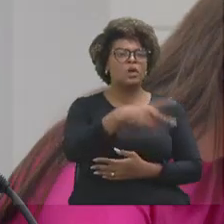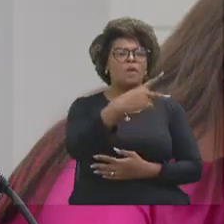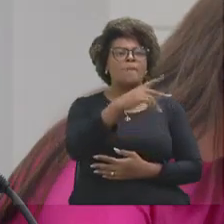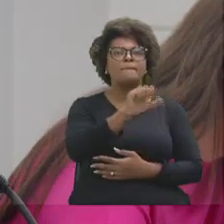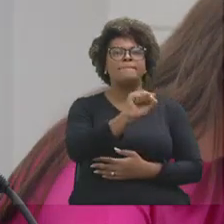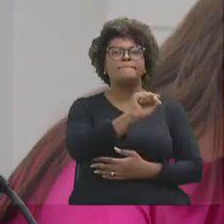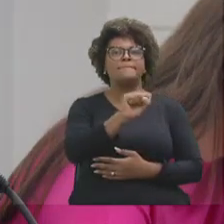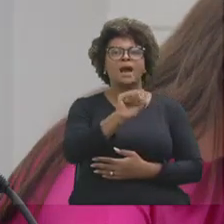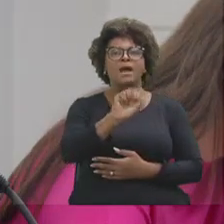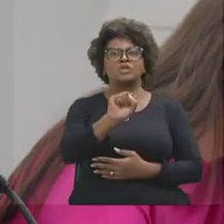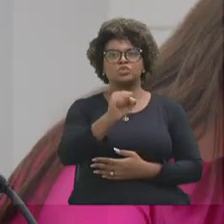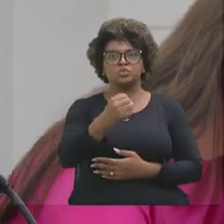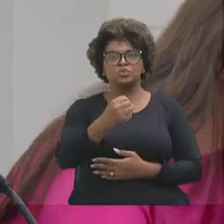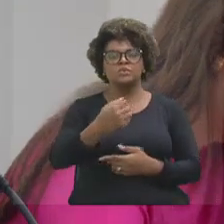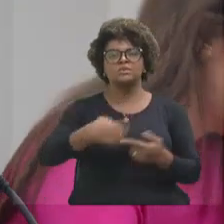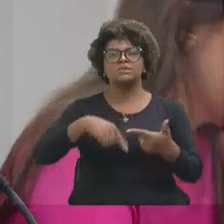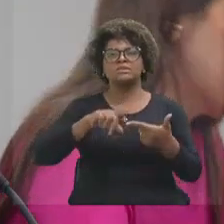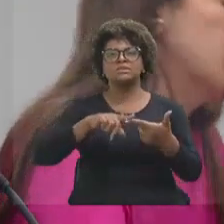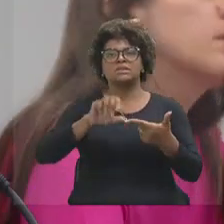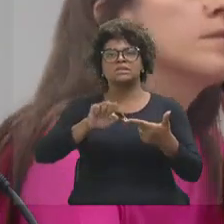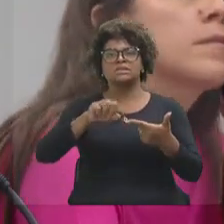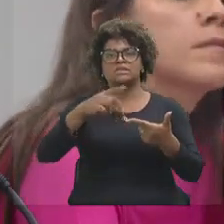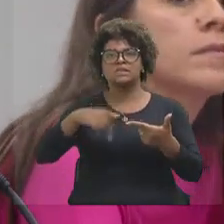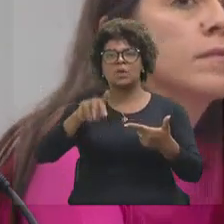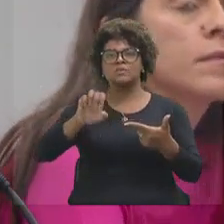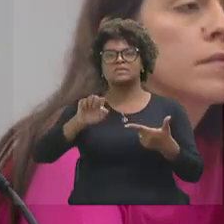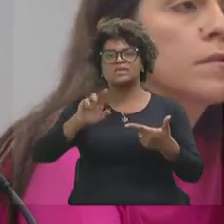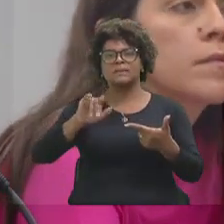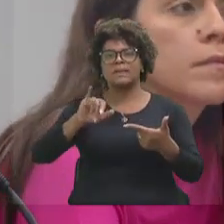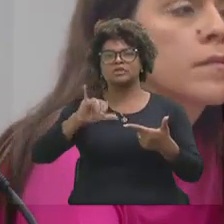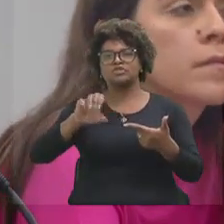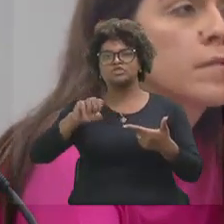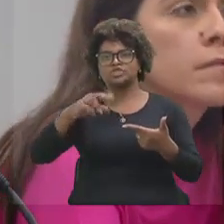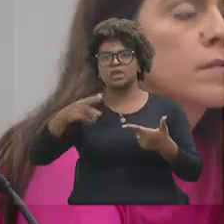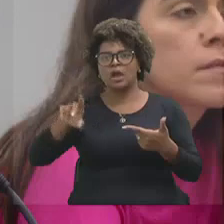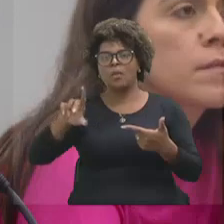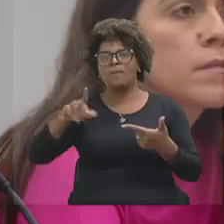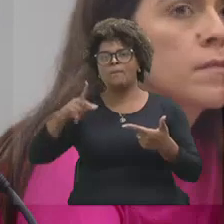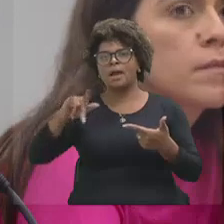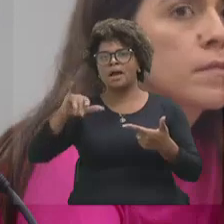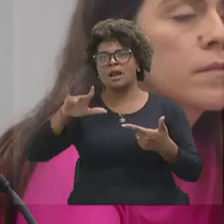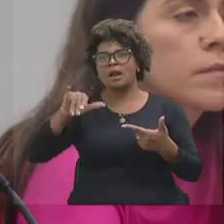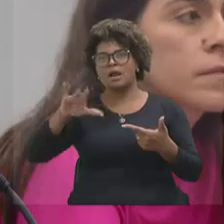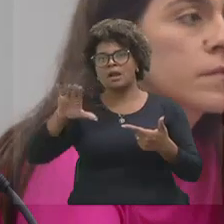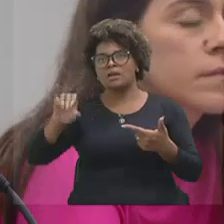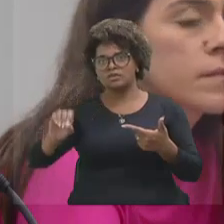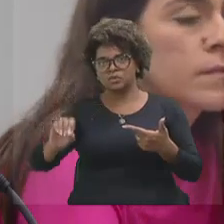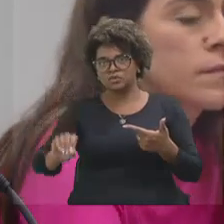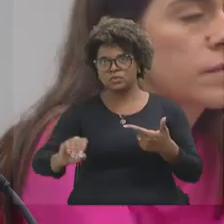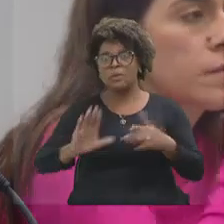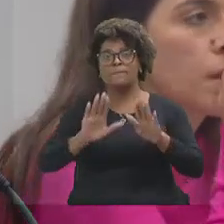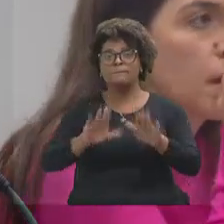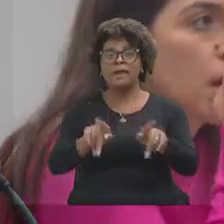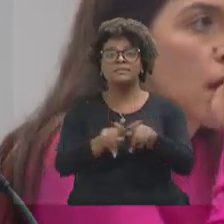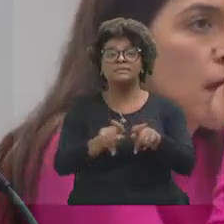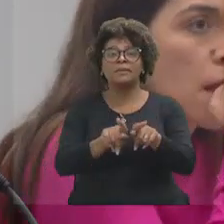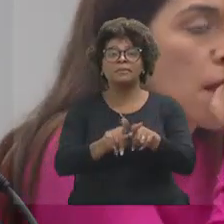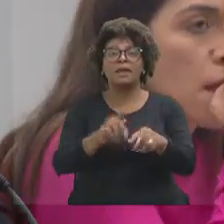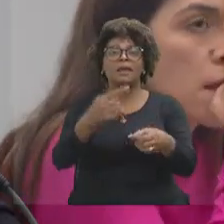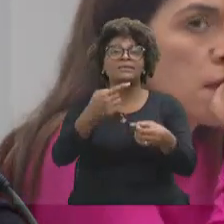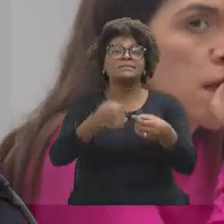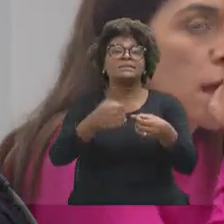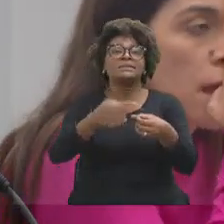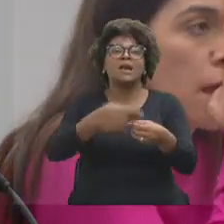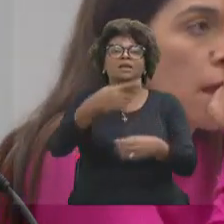Paraíso e outros também mas eu posso destacar assim com muita alegria o pessoal tá lá de Poço Fundo né a cidade